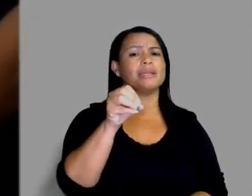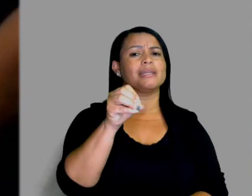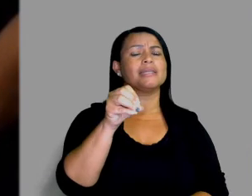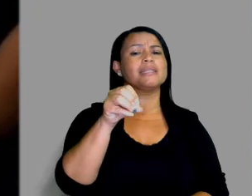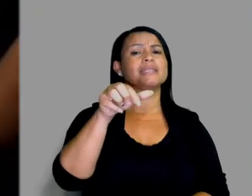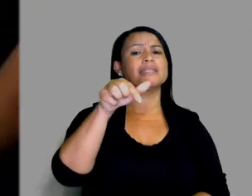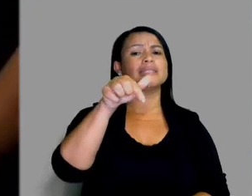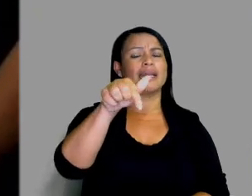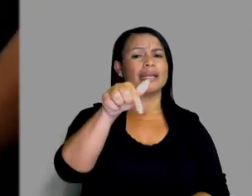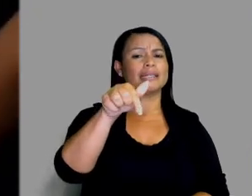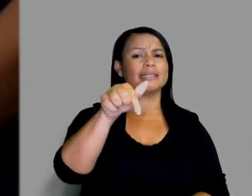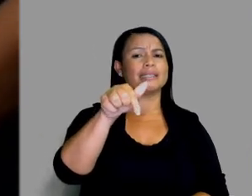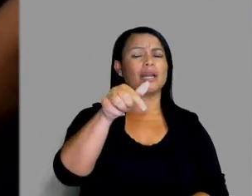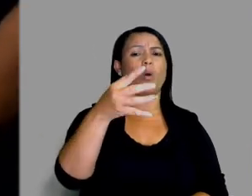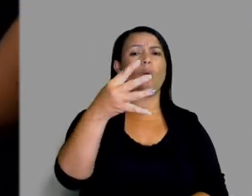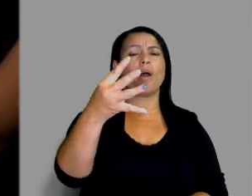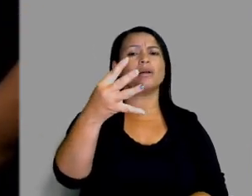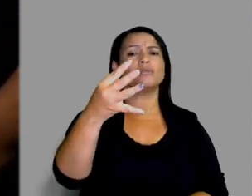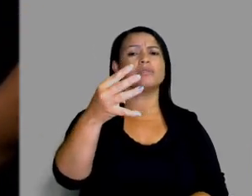130.007 milhões